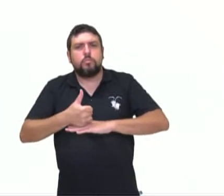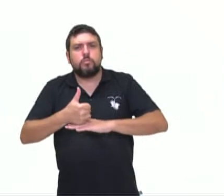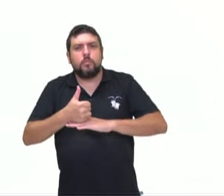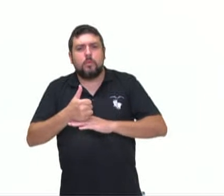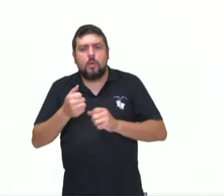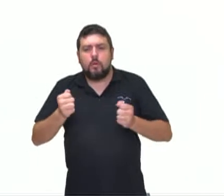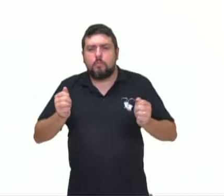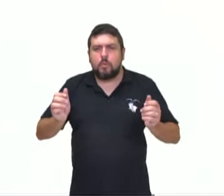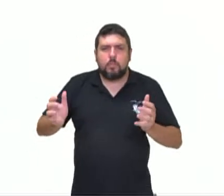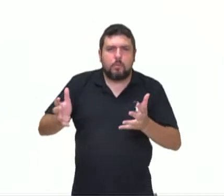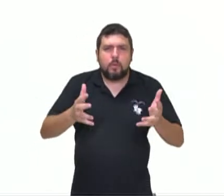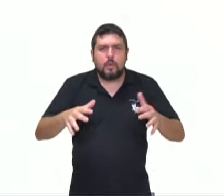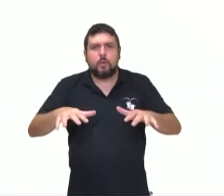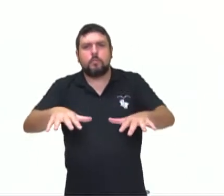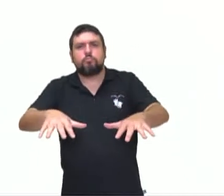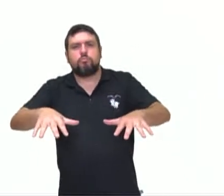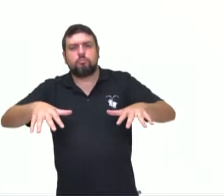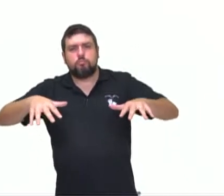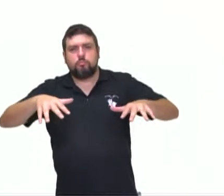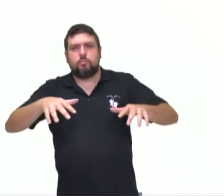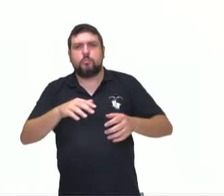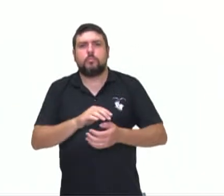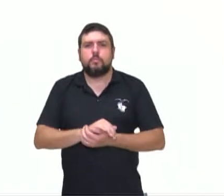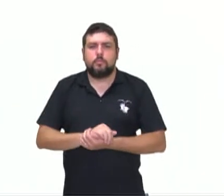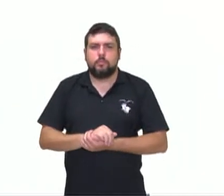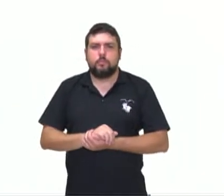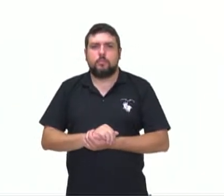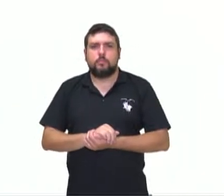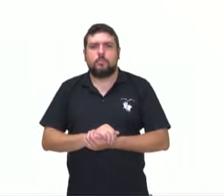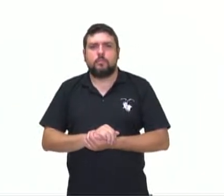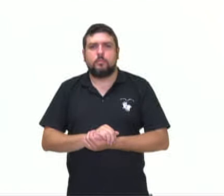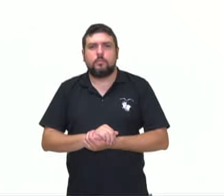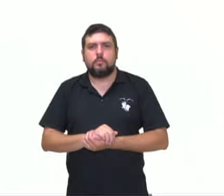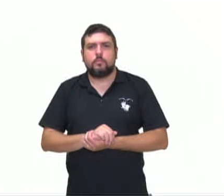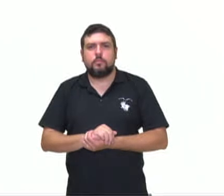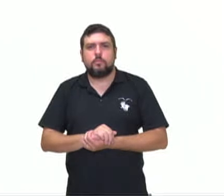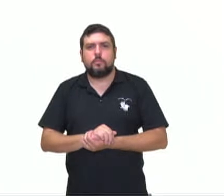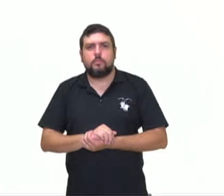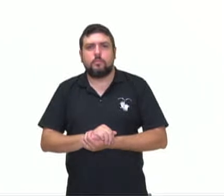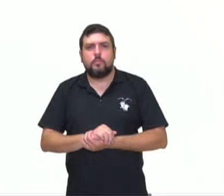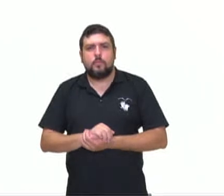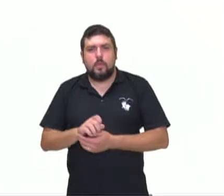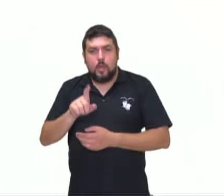público. Arte de falar em público. É